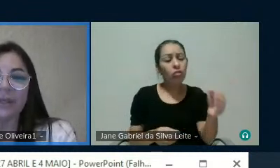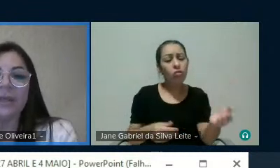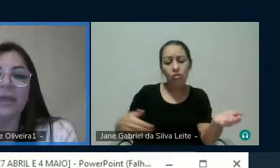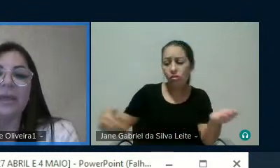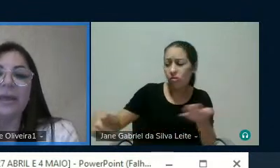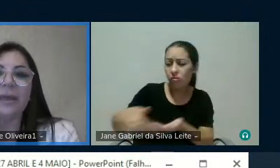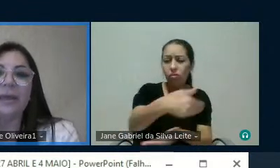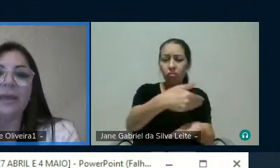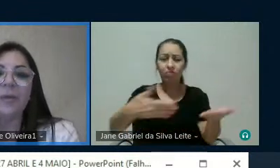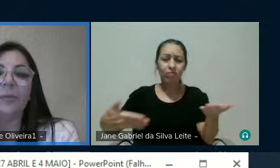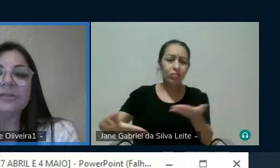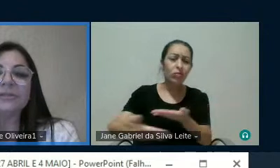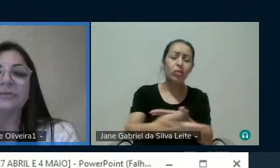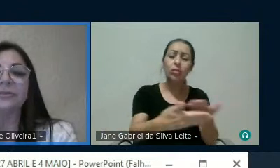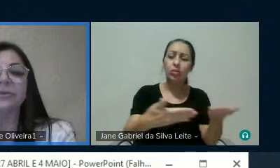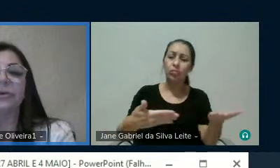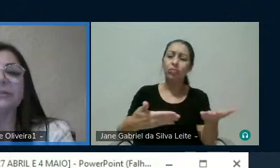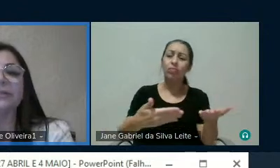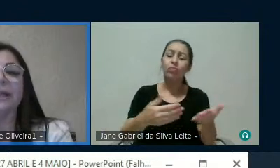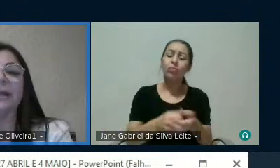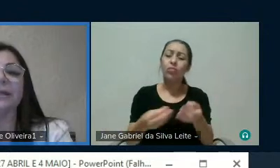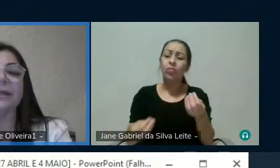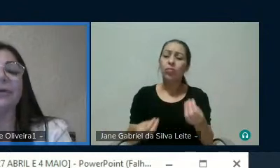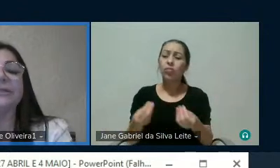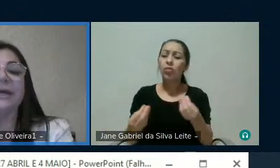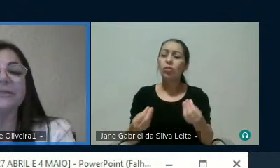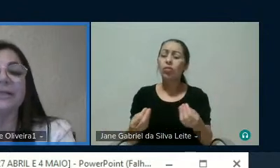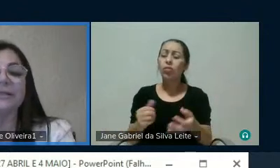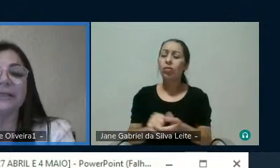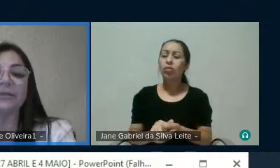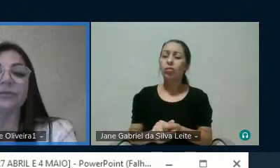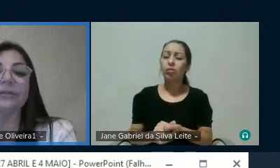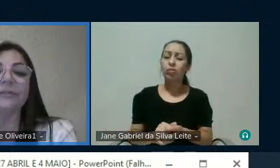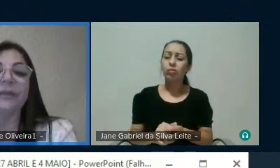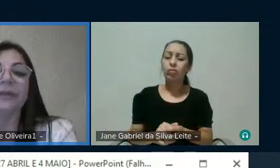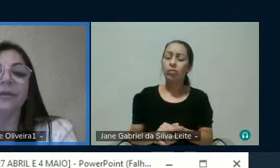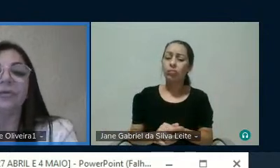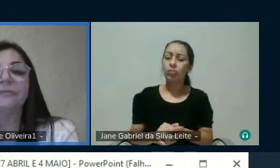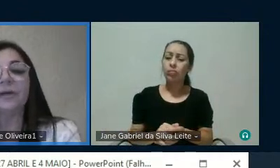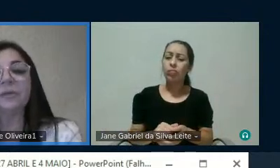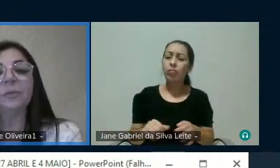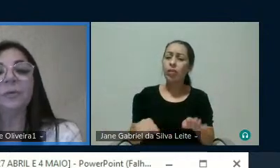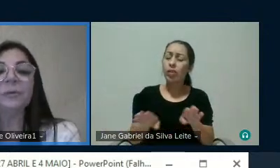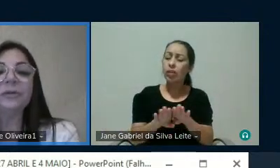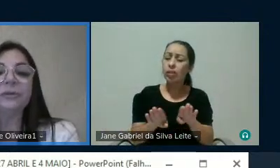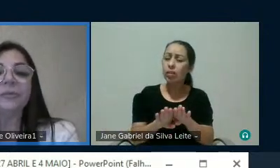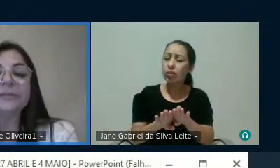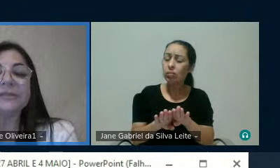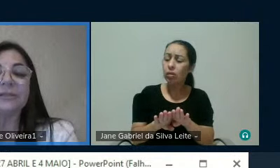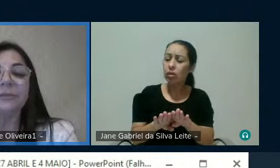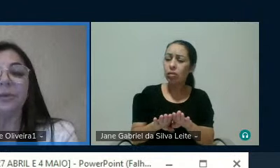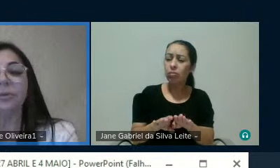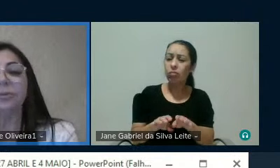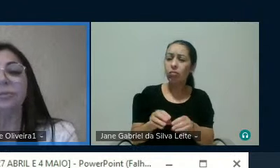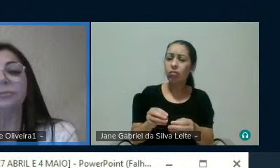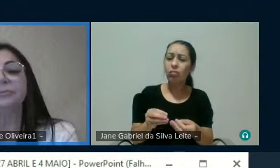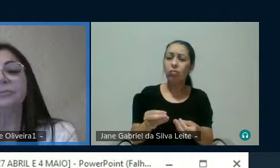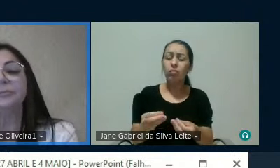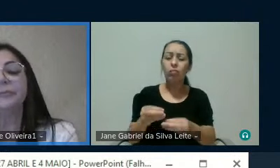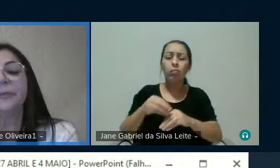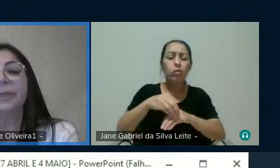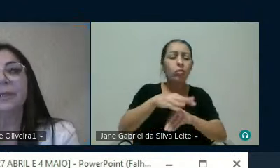ouvintes. Eu posso categorizar essa literatura conforme o público, se o meu